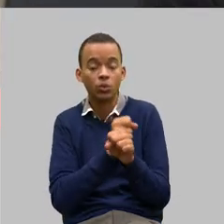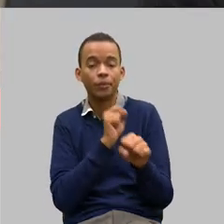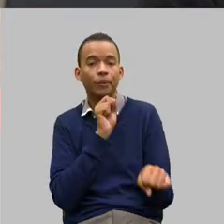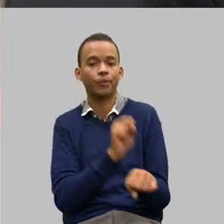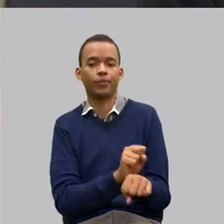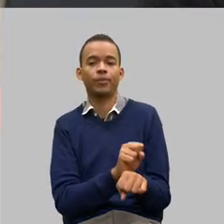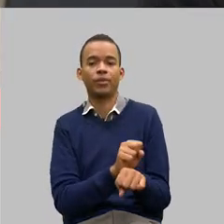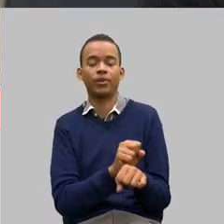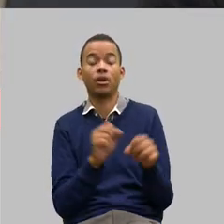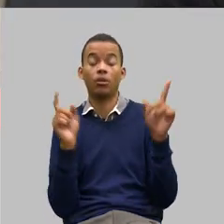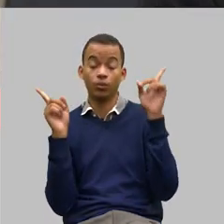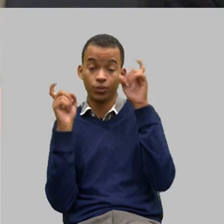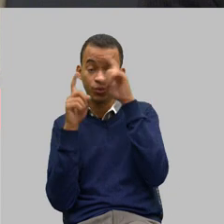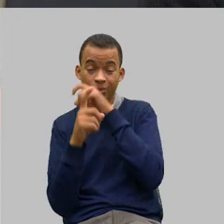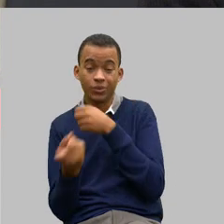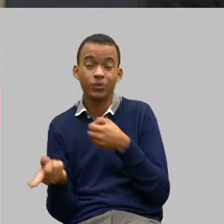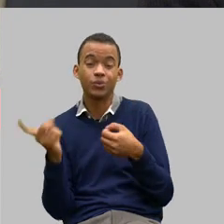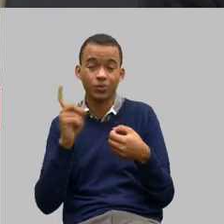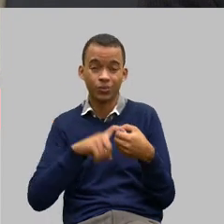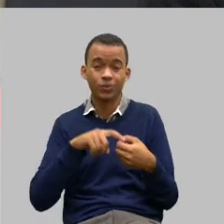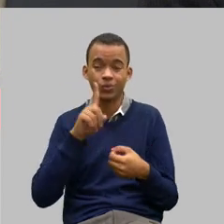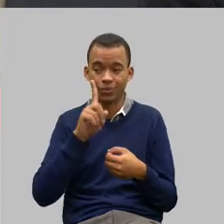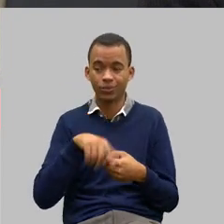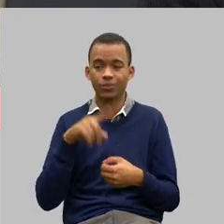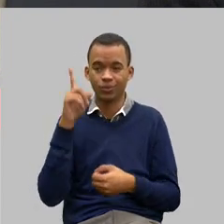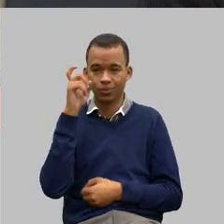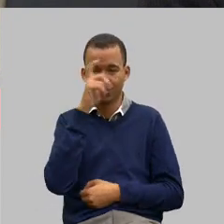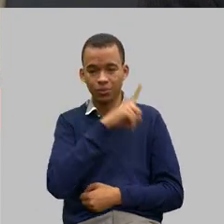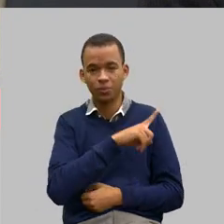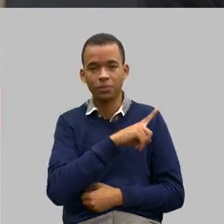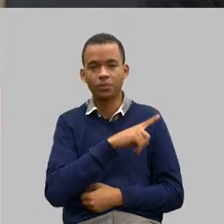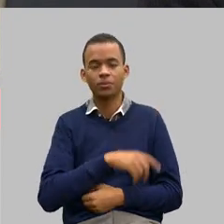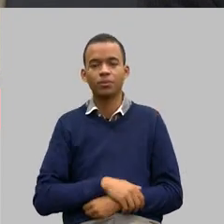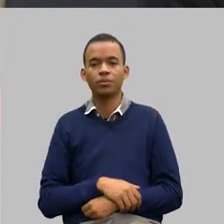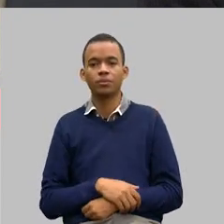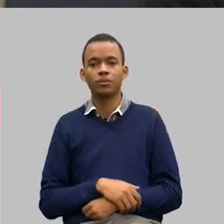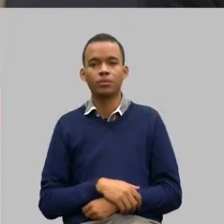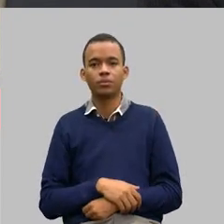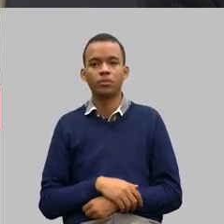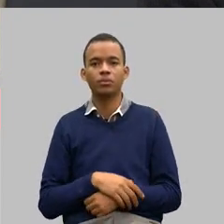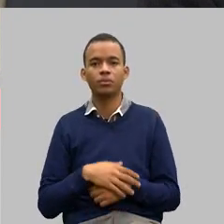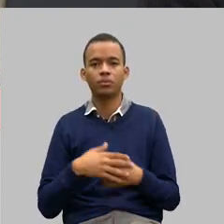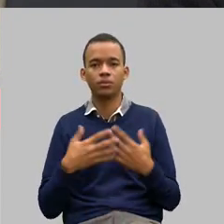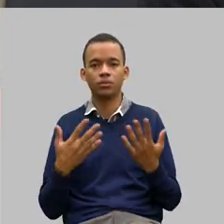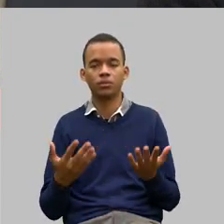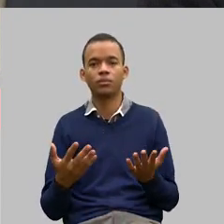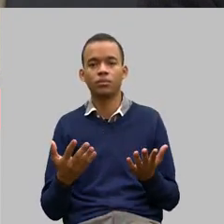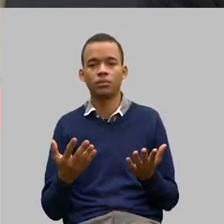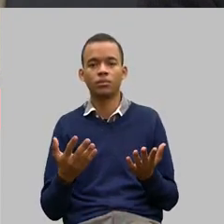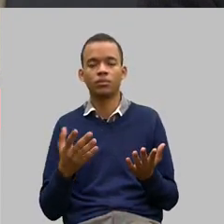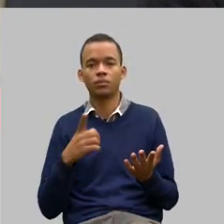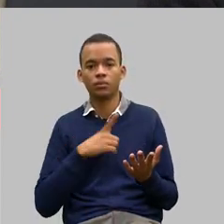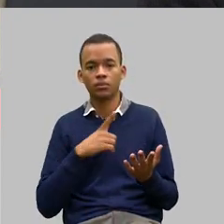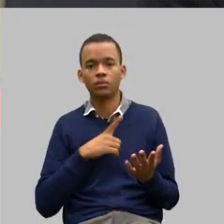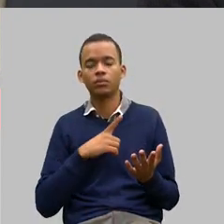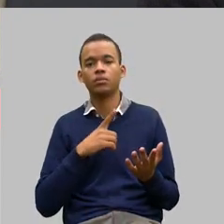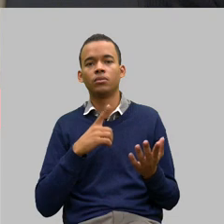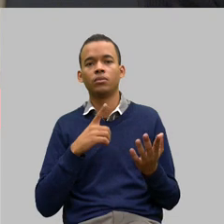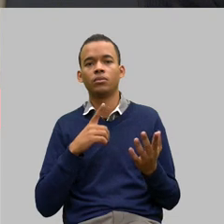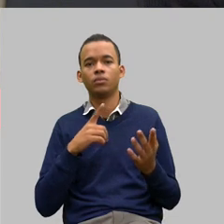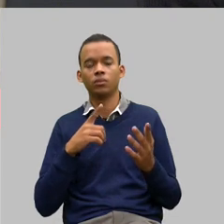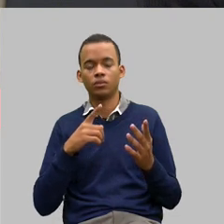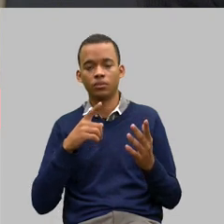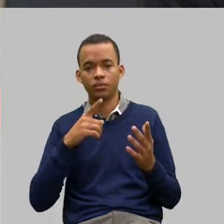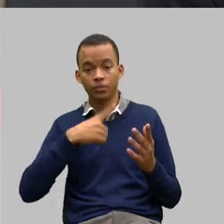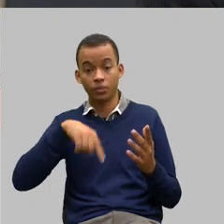de retomar uma obra dessa é de uma complexidade muito grande né Governador Romeu zima né com sua sensibilidade deu essa determinação para que a gente